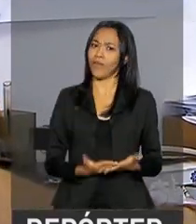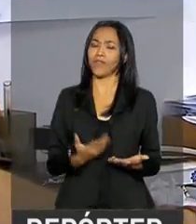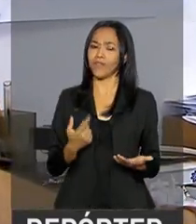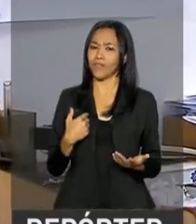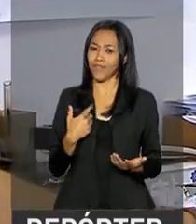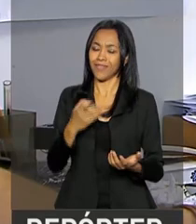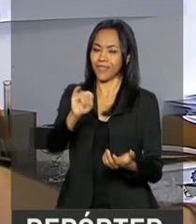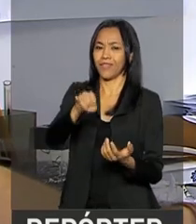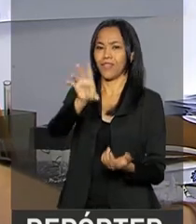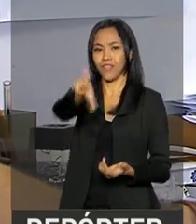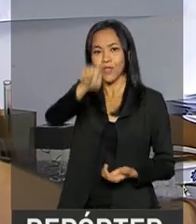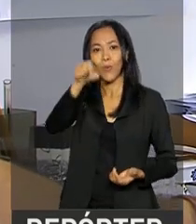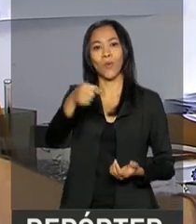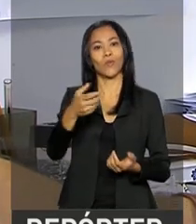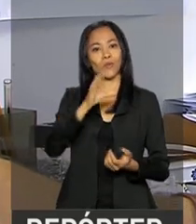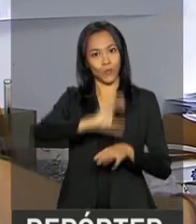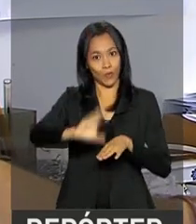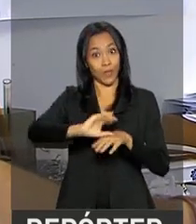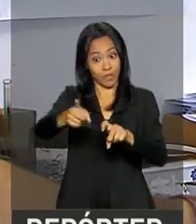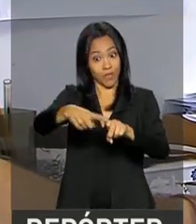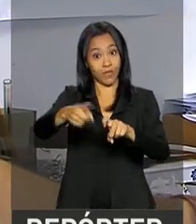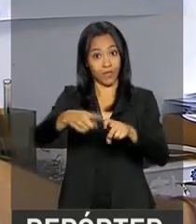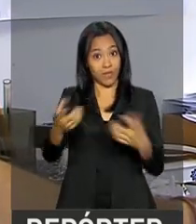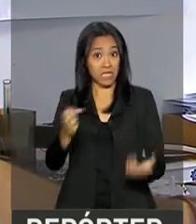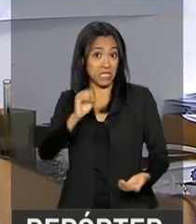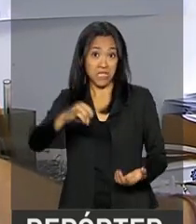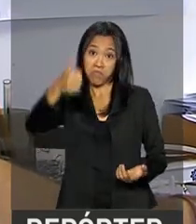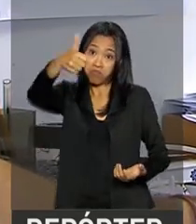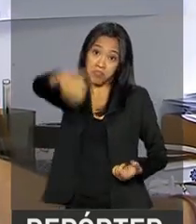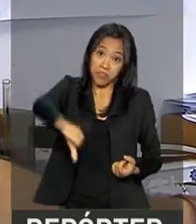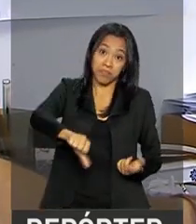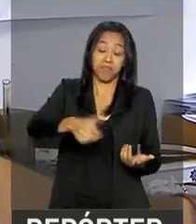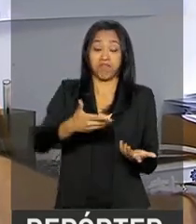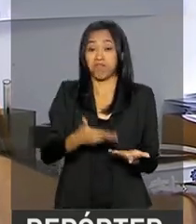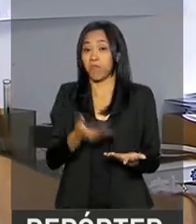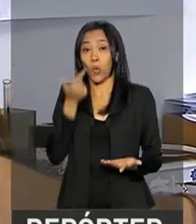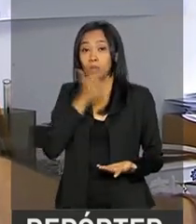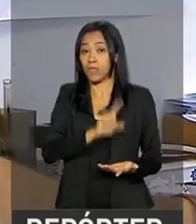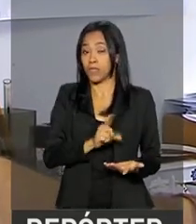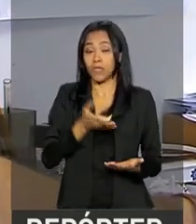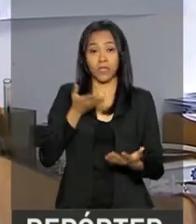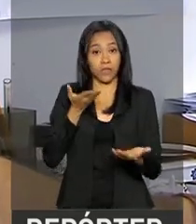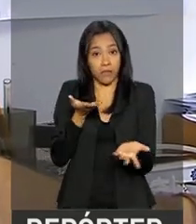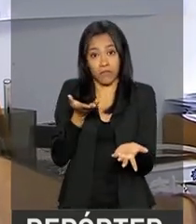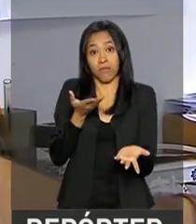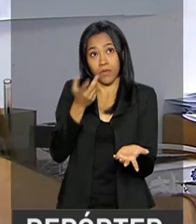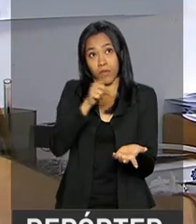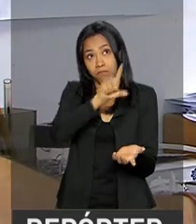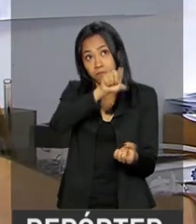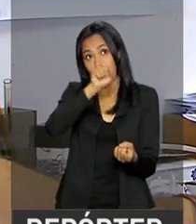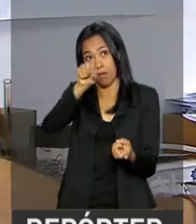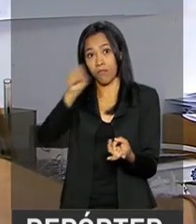a minha escolha de curso, que é Medicina, e mesmo se não der, se minha nota do Enem não der para as instituições que eu